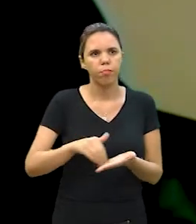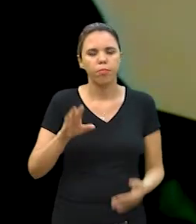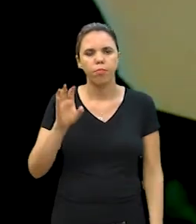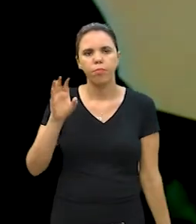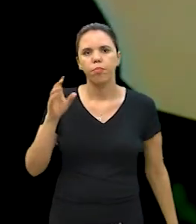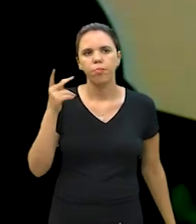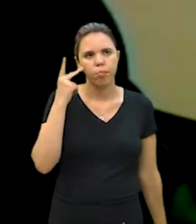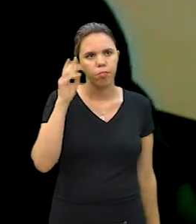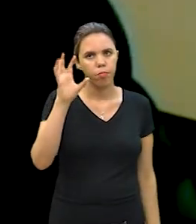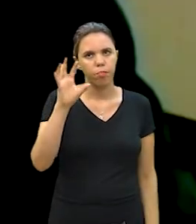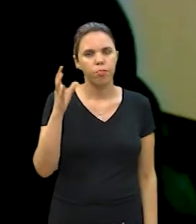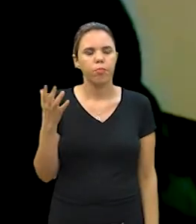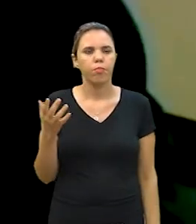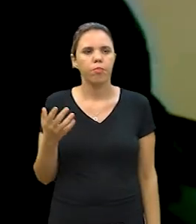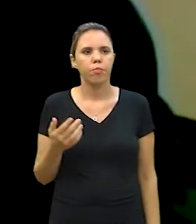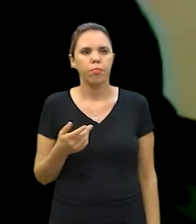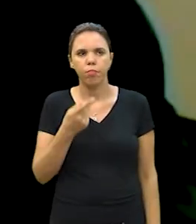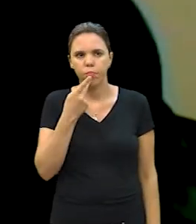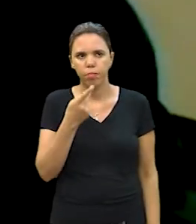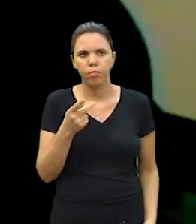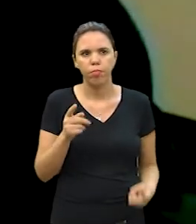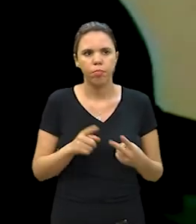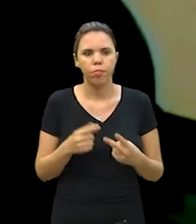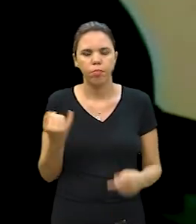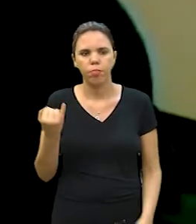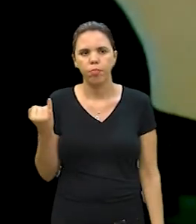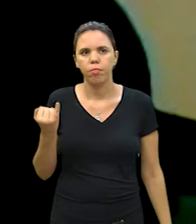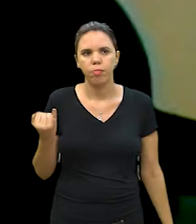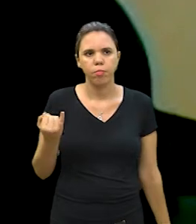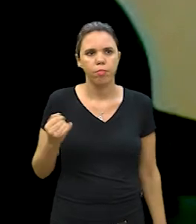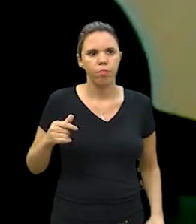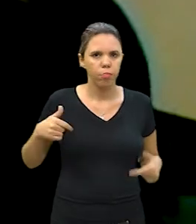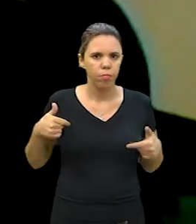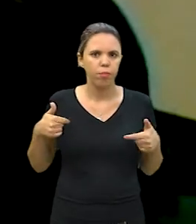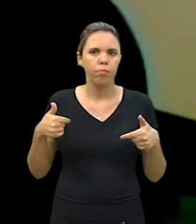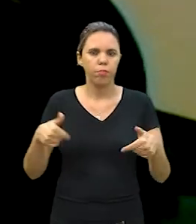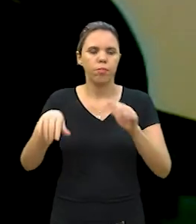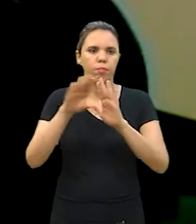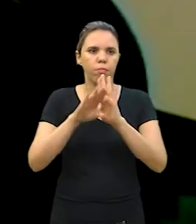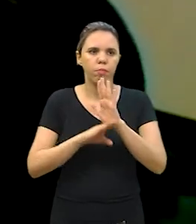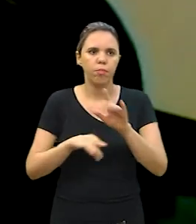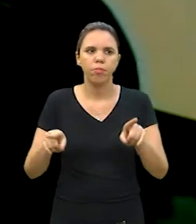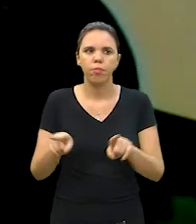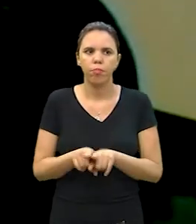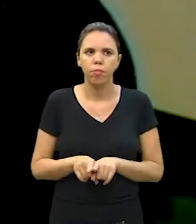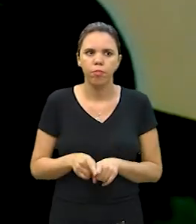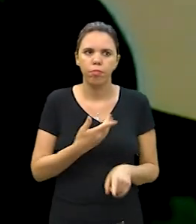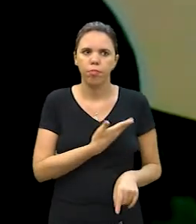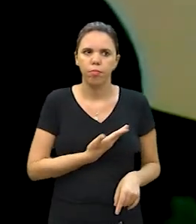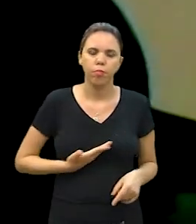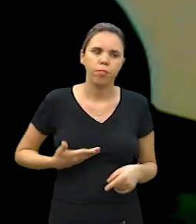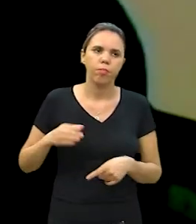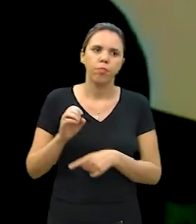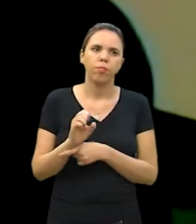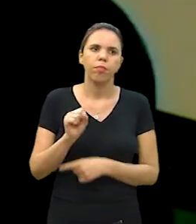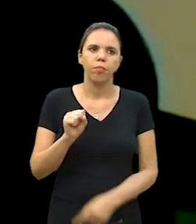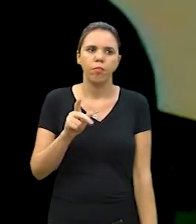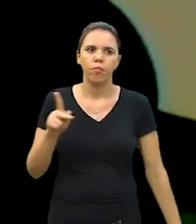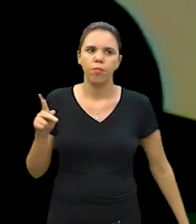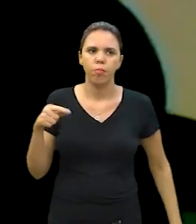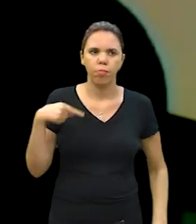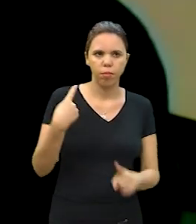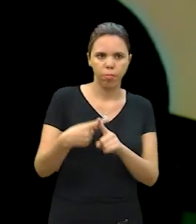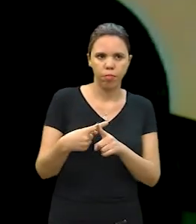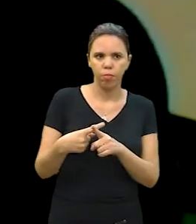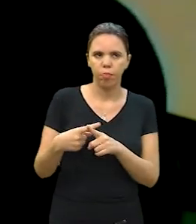intersecretarial aqui em São Paulo. E a outra coisa que eu ia falar é sobre a importância dessa iniciativa. Tem um programa também do governo do Estado, o SP